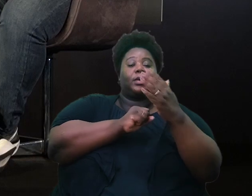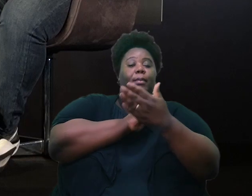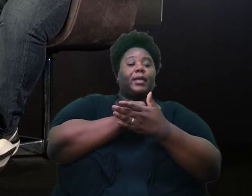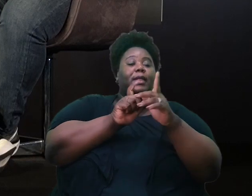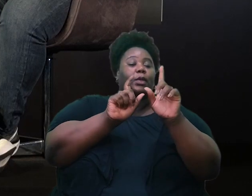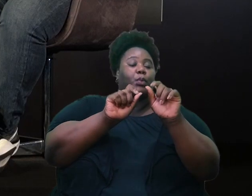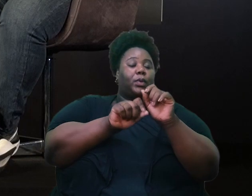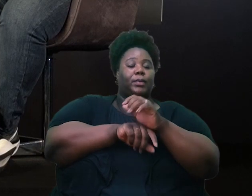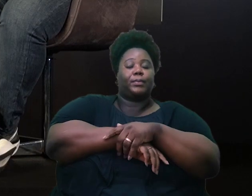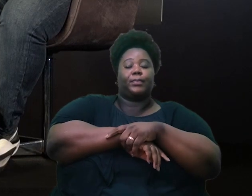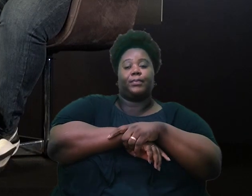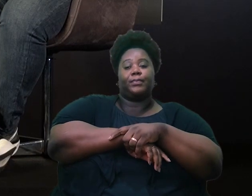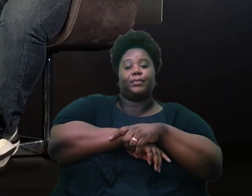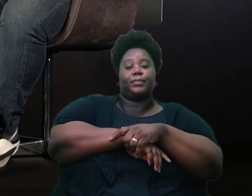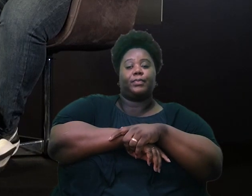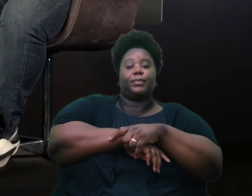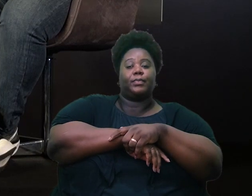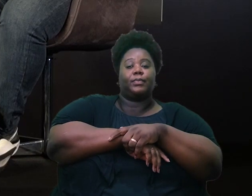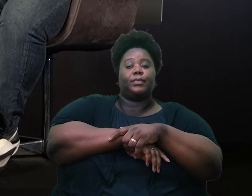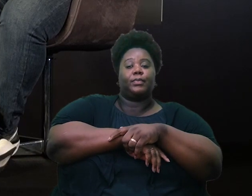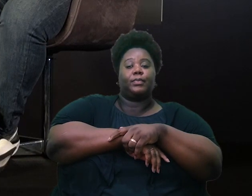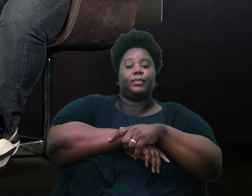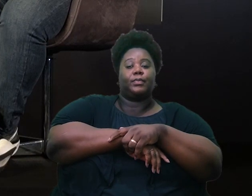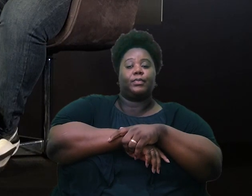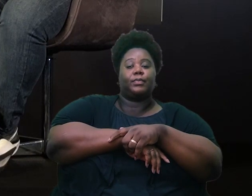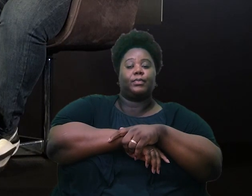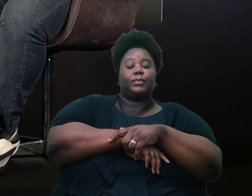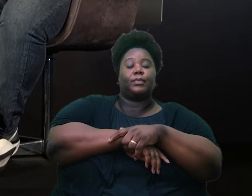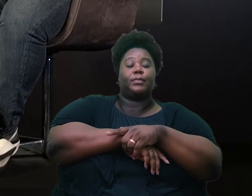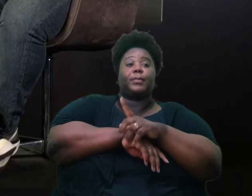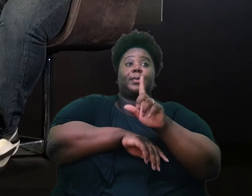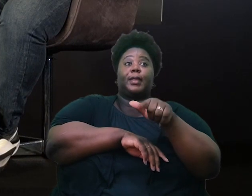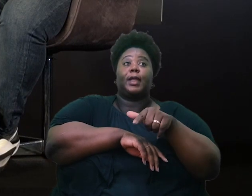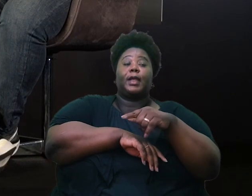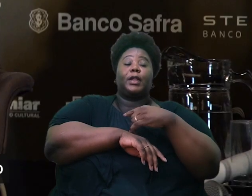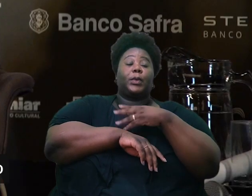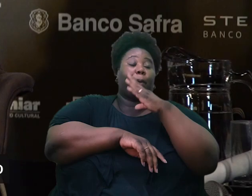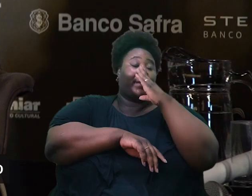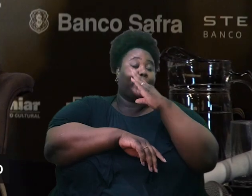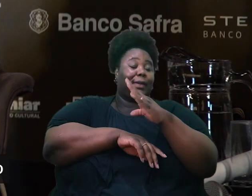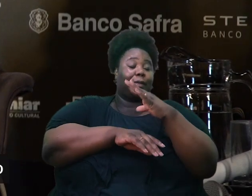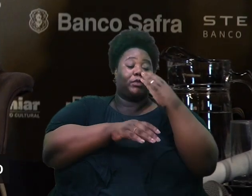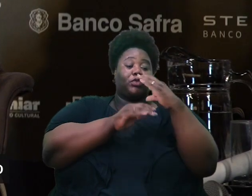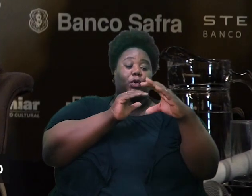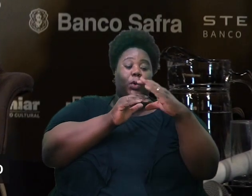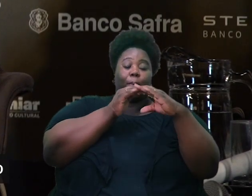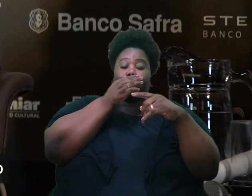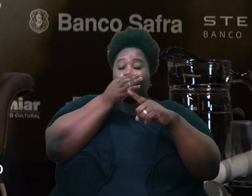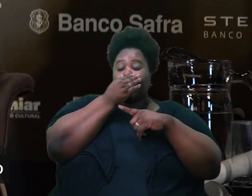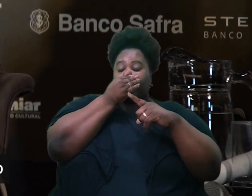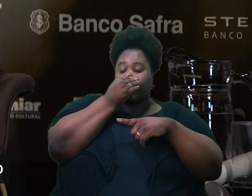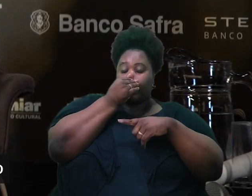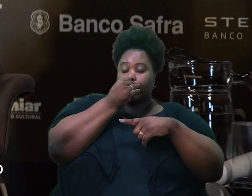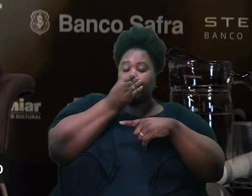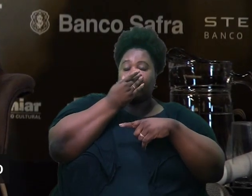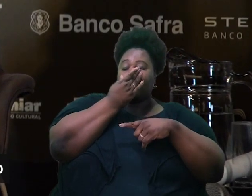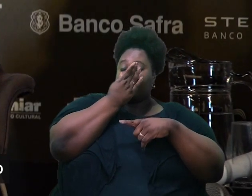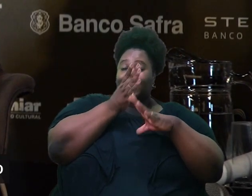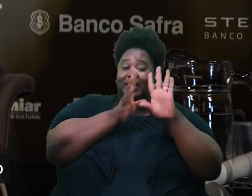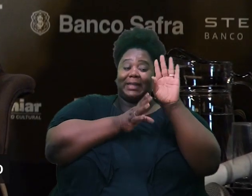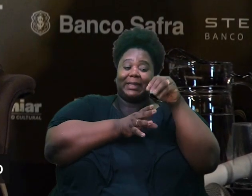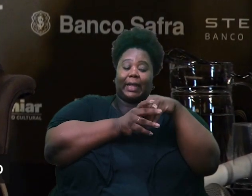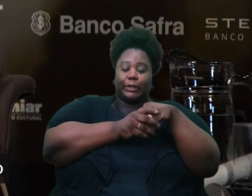quê? Nos princípios de cognição que estão